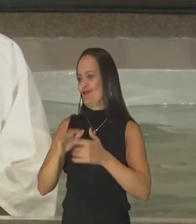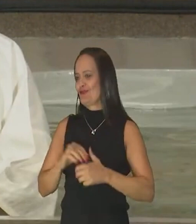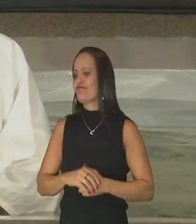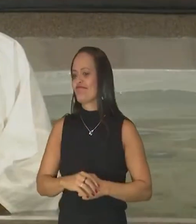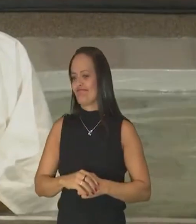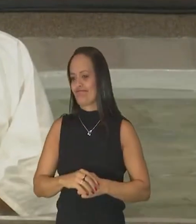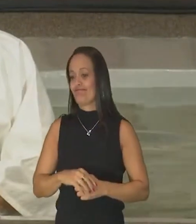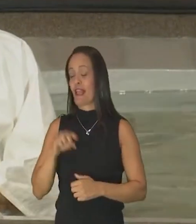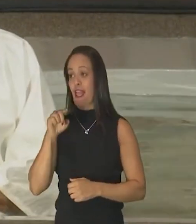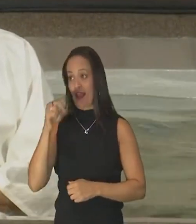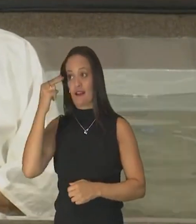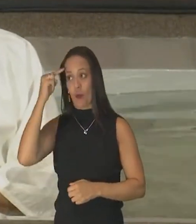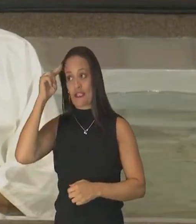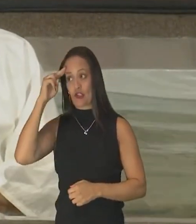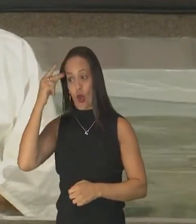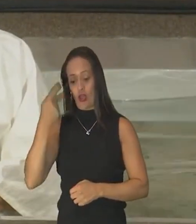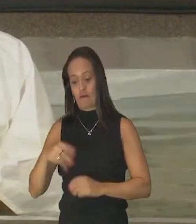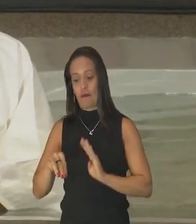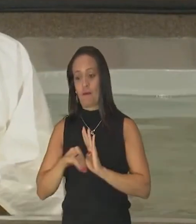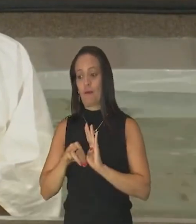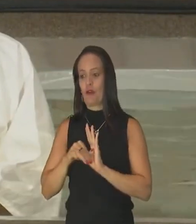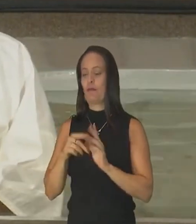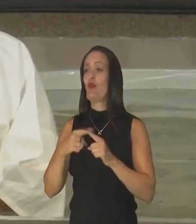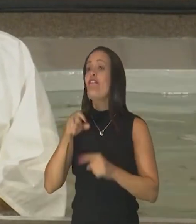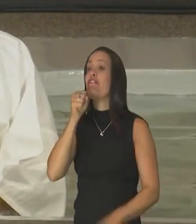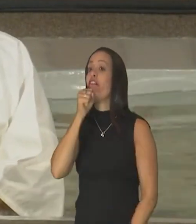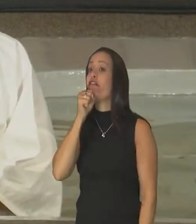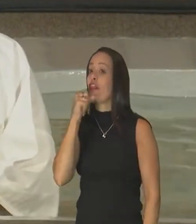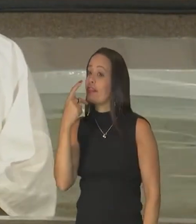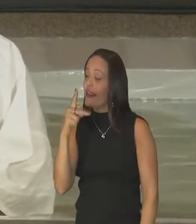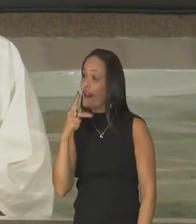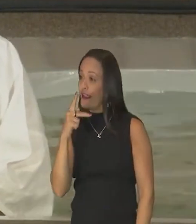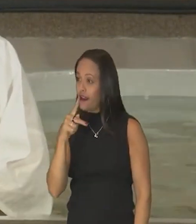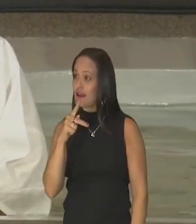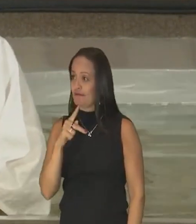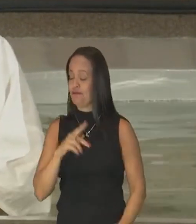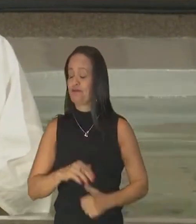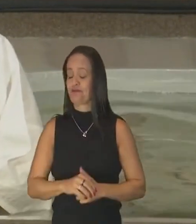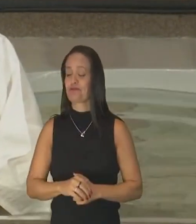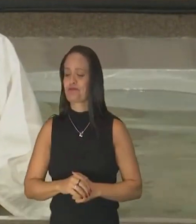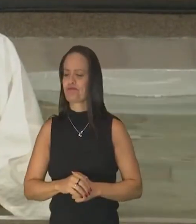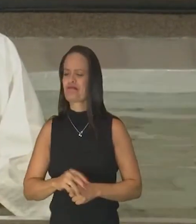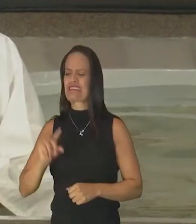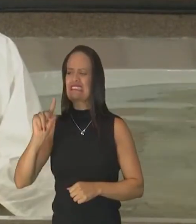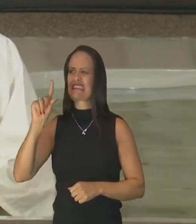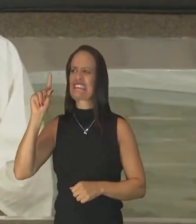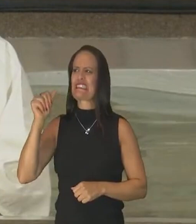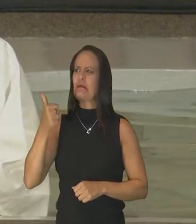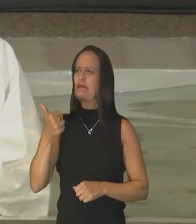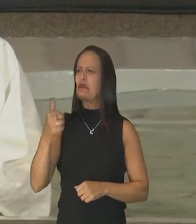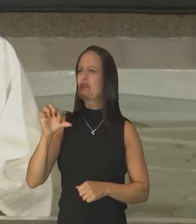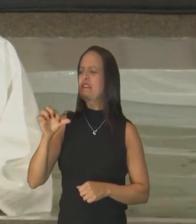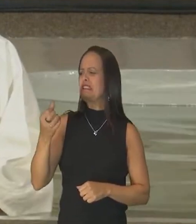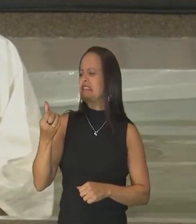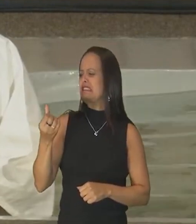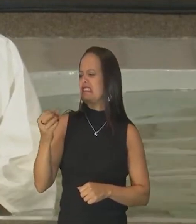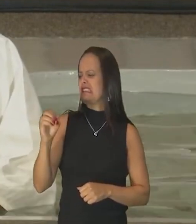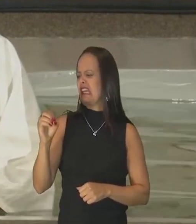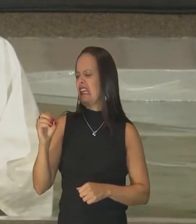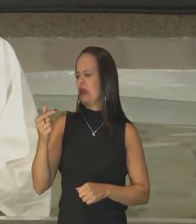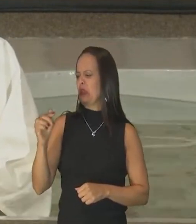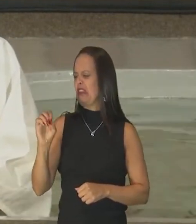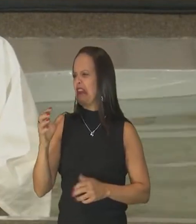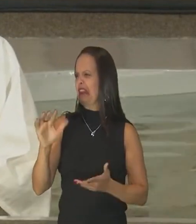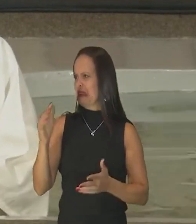Mário tem uma história aqui na igreja porque a sua avó, Francisca, na década de 60, 70 e